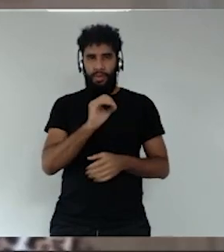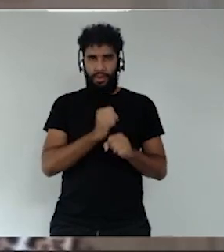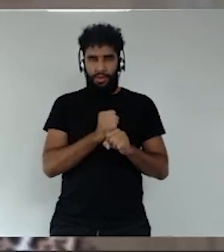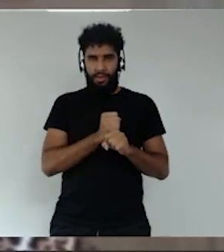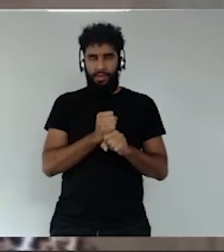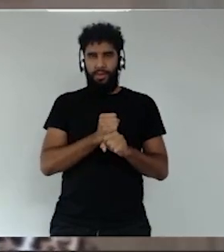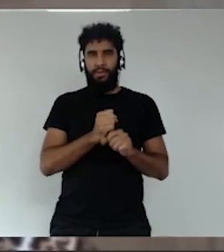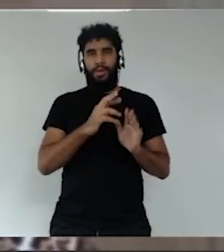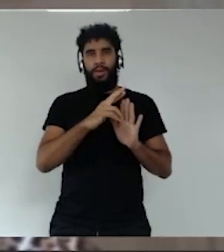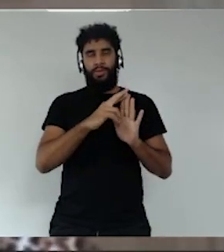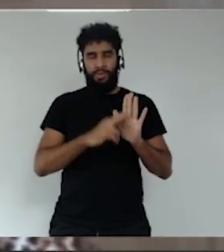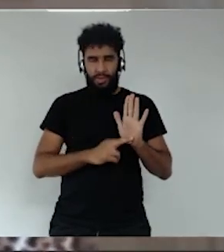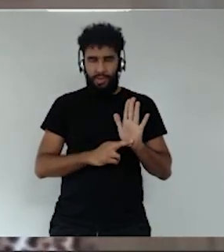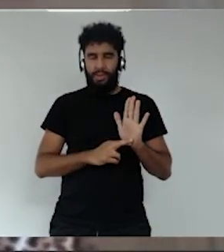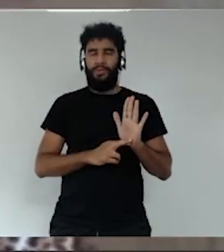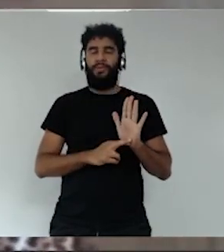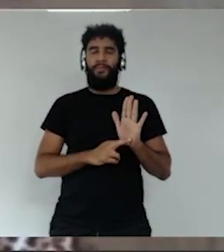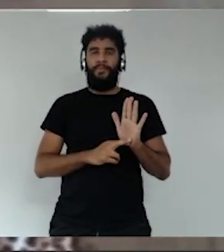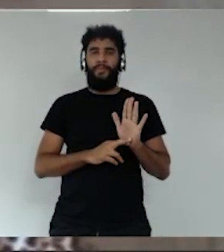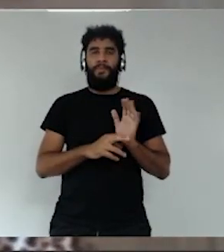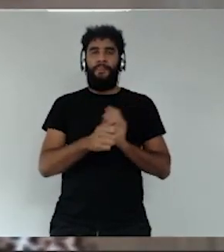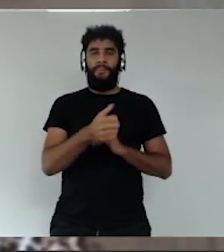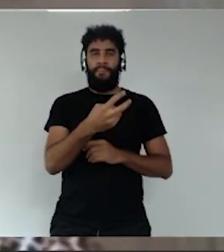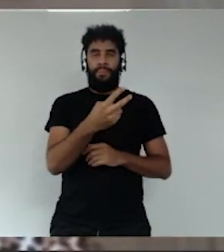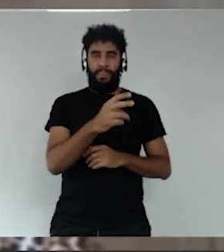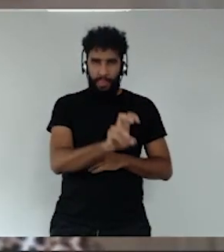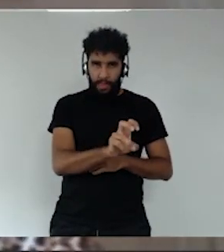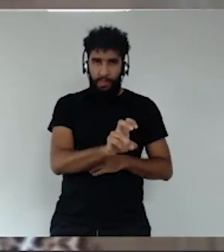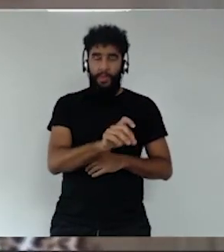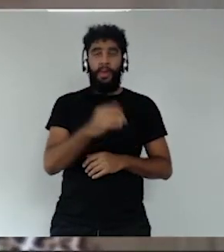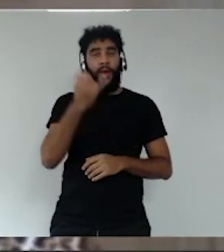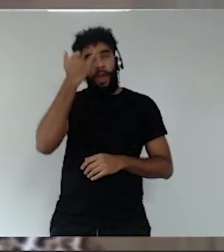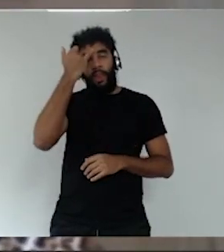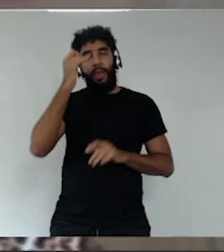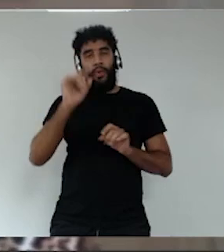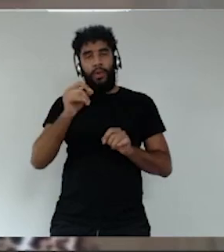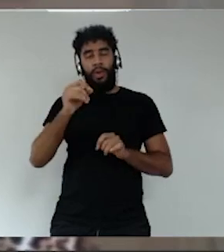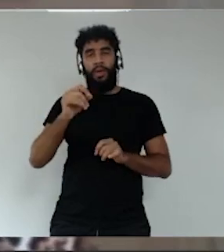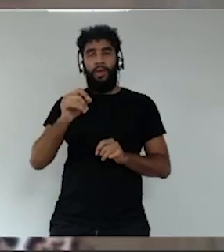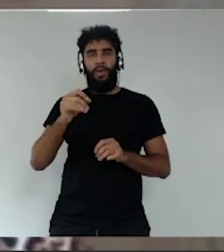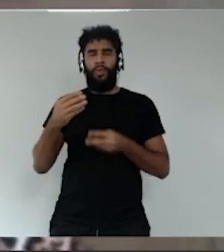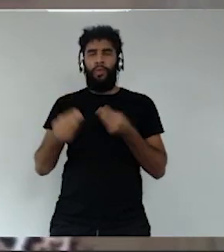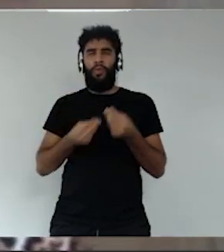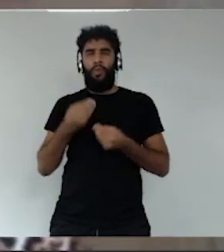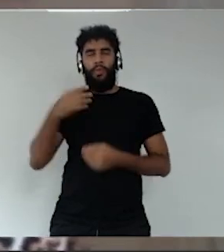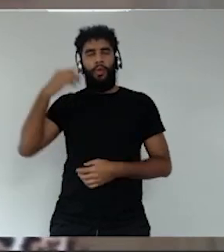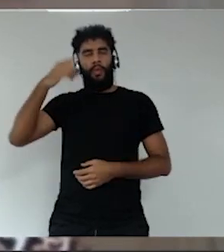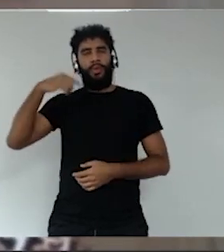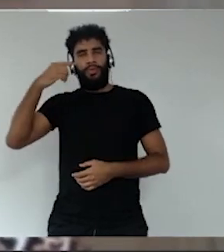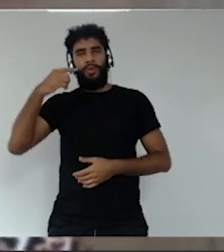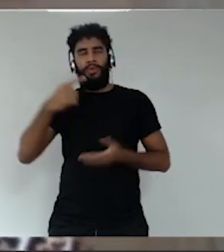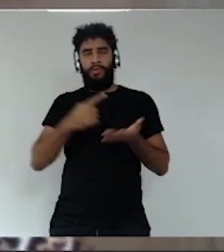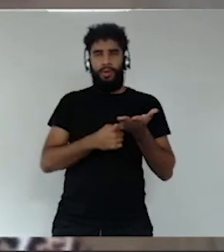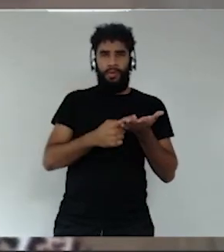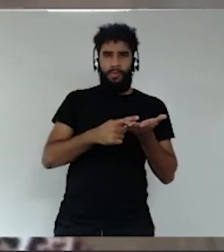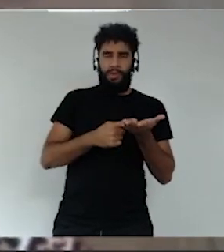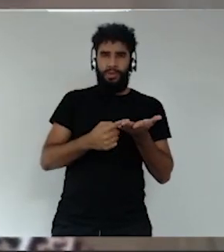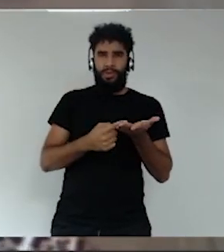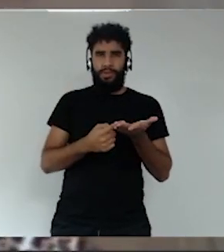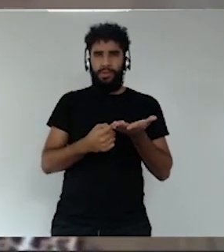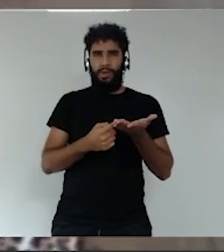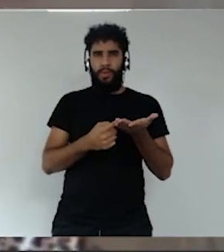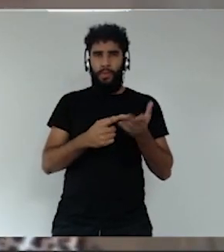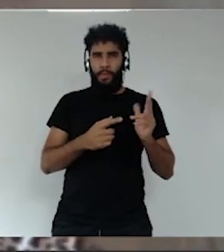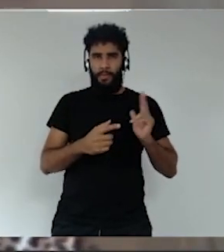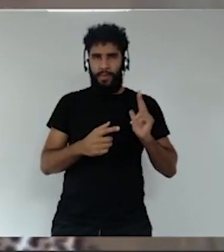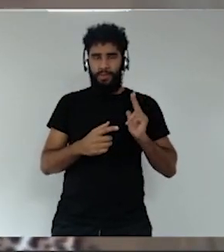resolução 125, e trazer essa ideia de como o advogado e a mediação privada se inserem nessa política,